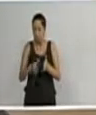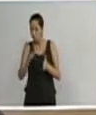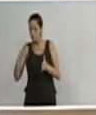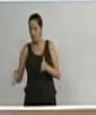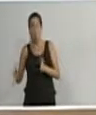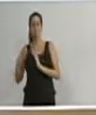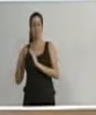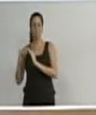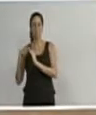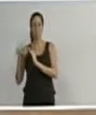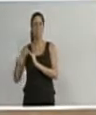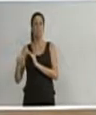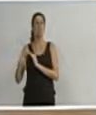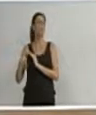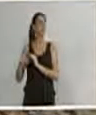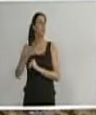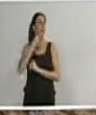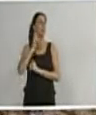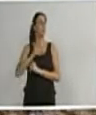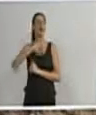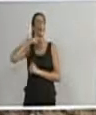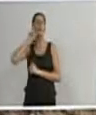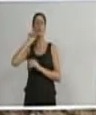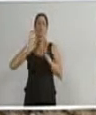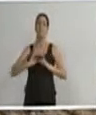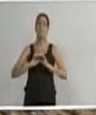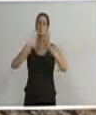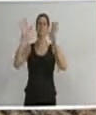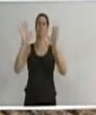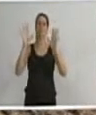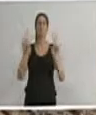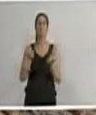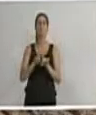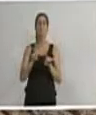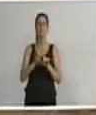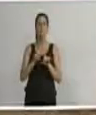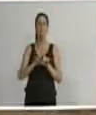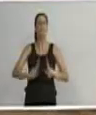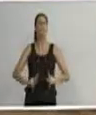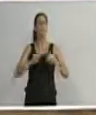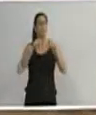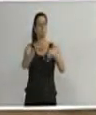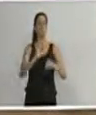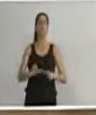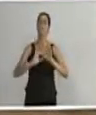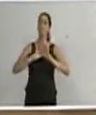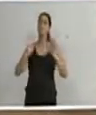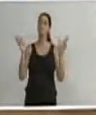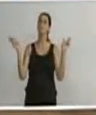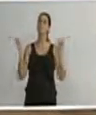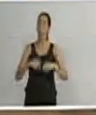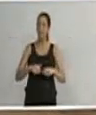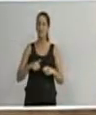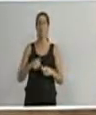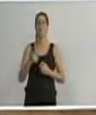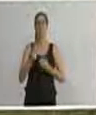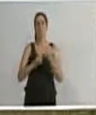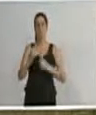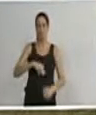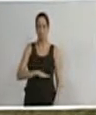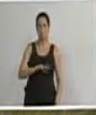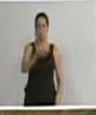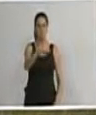e com certeza ela foi liberada desde ontem. A rua Martin Enzen, esta ponte, está liberada. Já estamos mostrando aqui